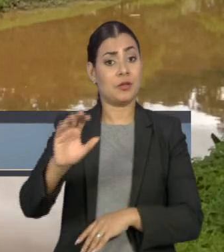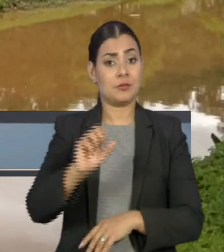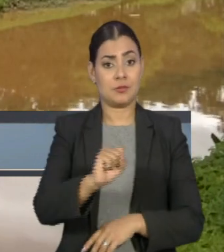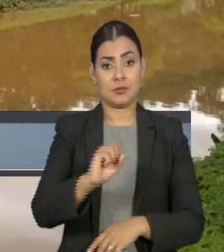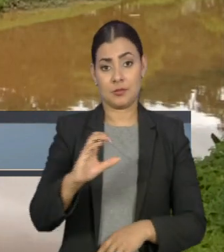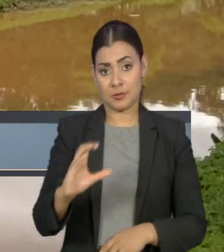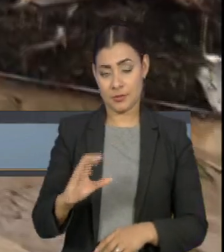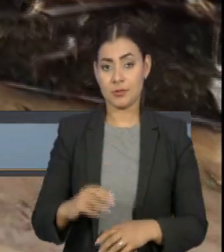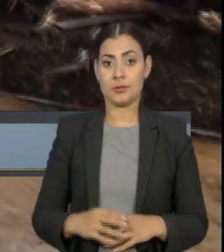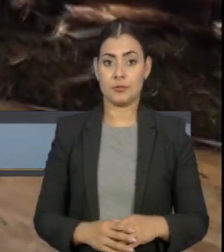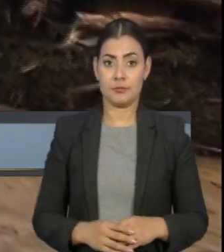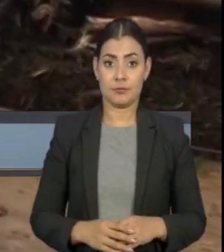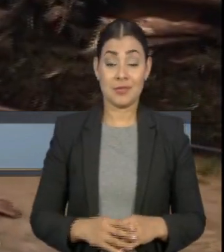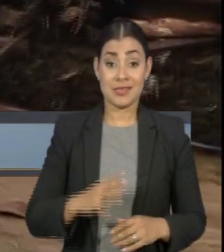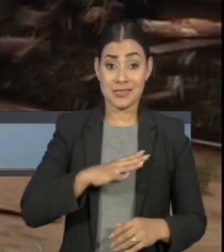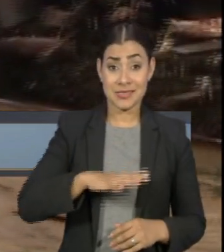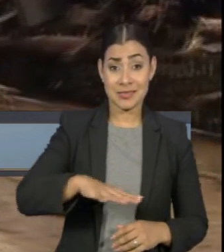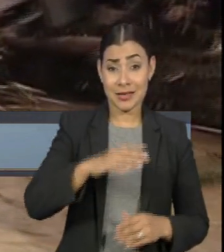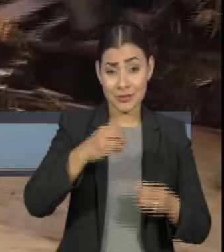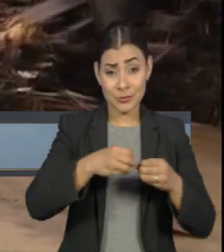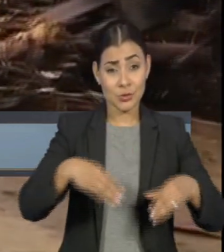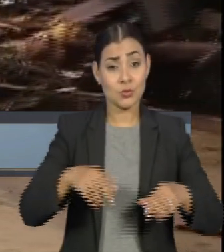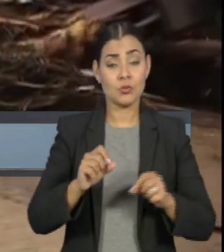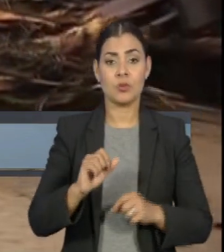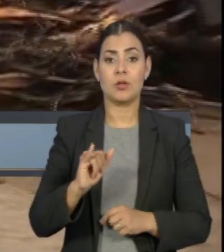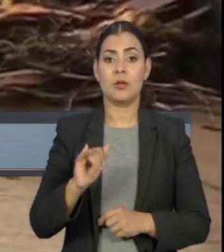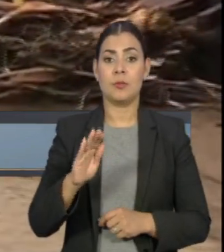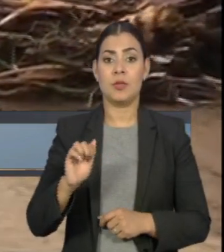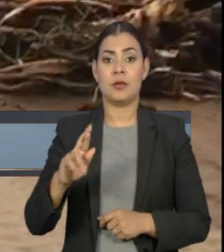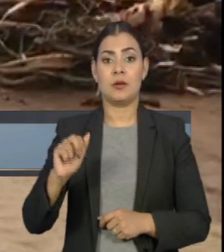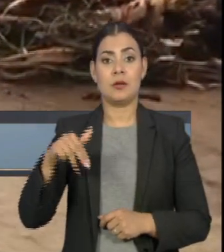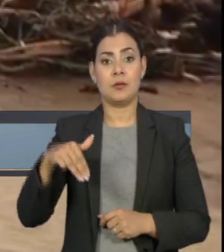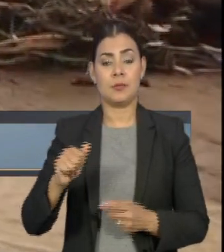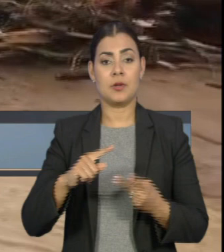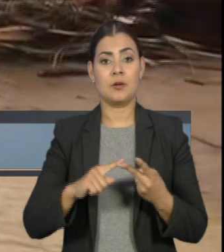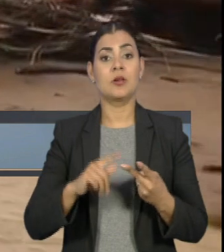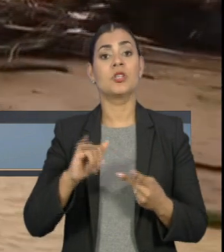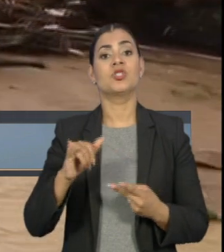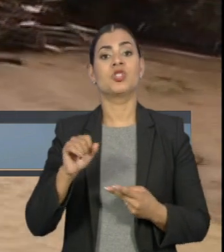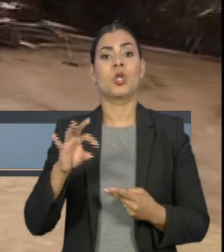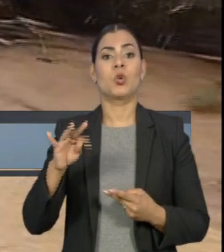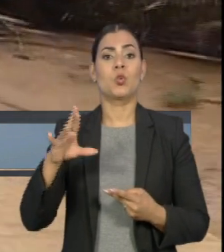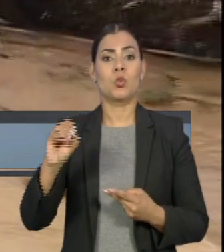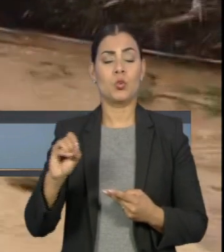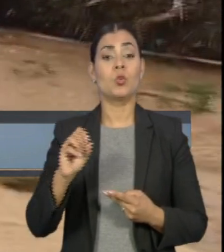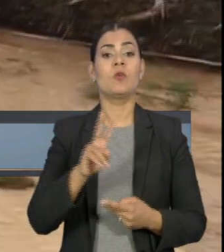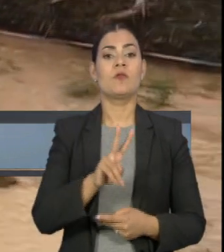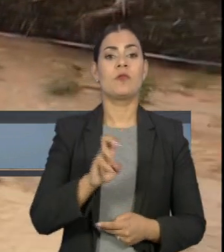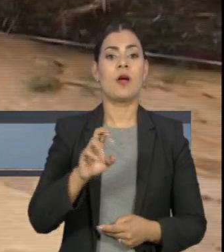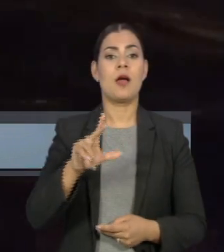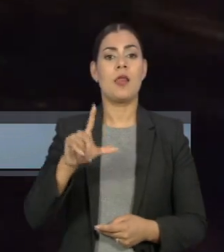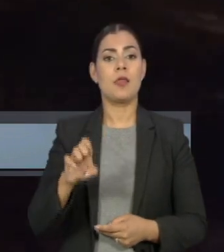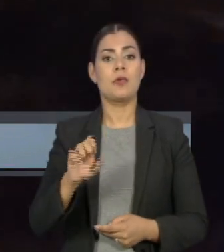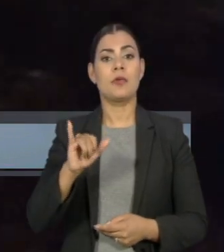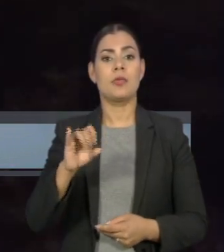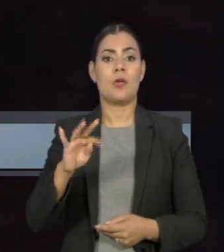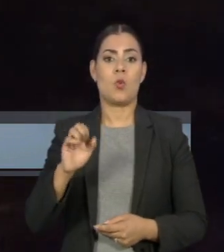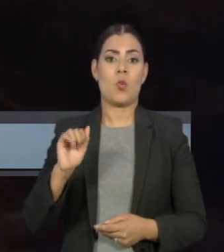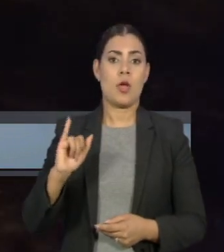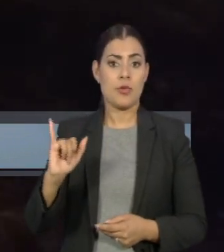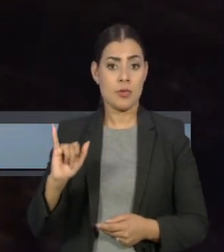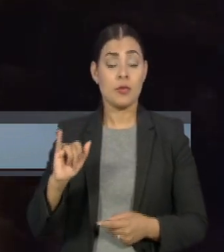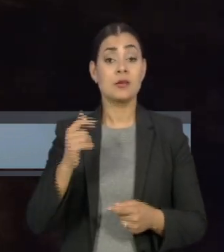de Santa Catarina as cidades mais atingidas foram Ibirama e Presidente Getúlio no Vale do Itajaí pelo menos